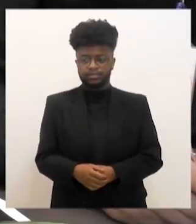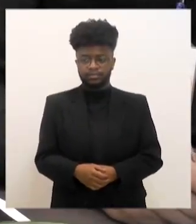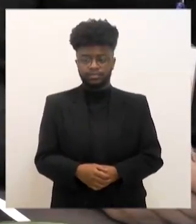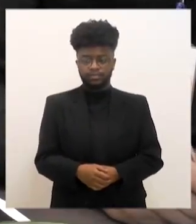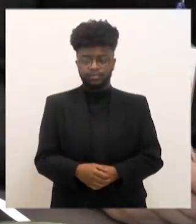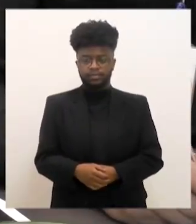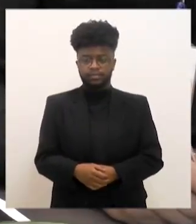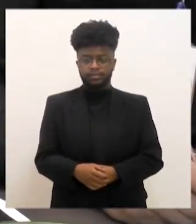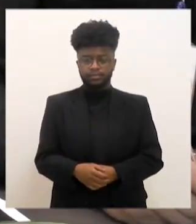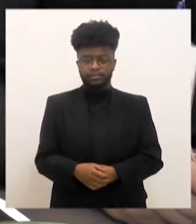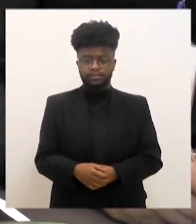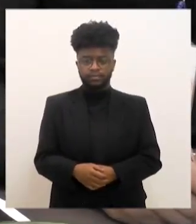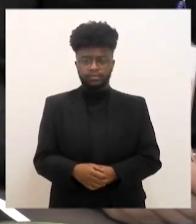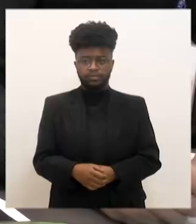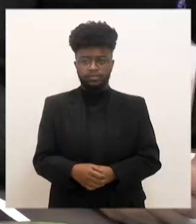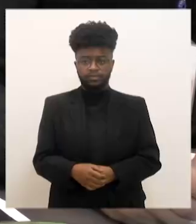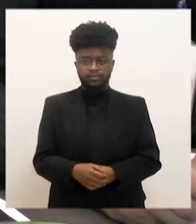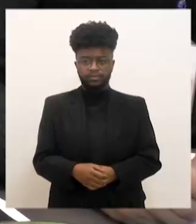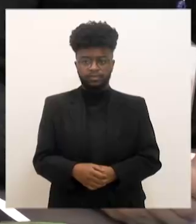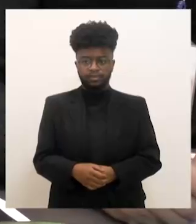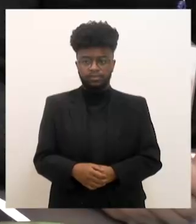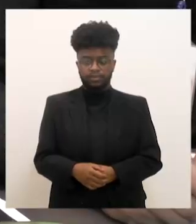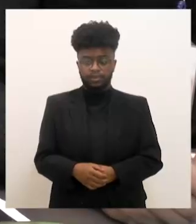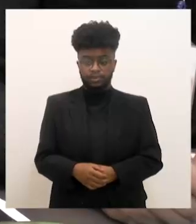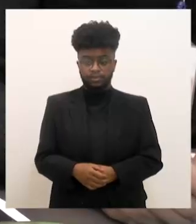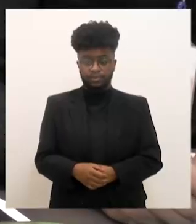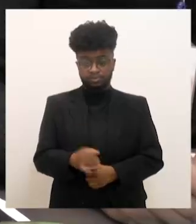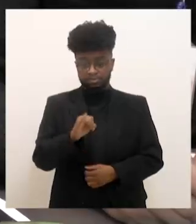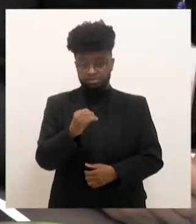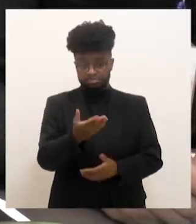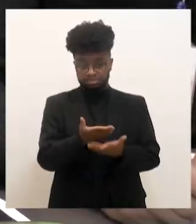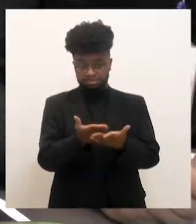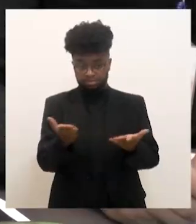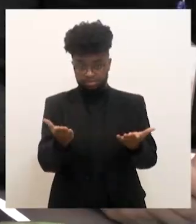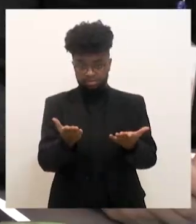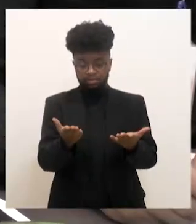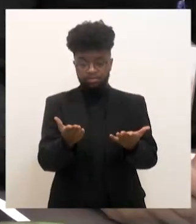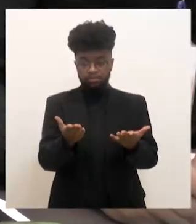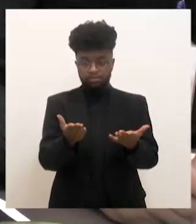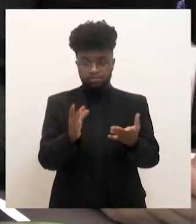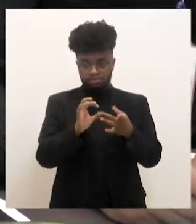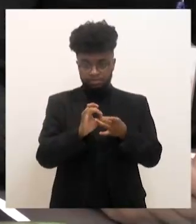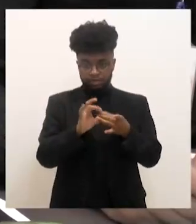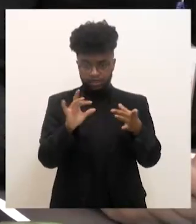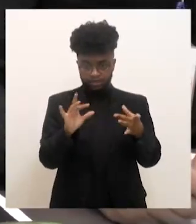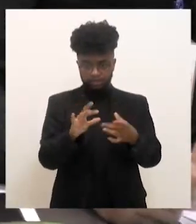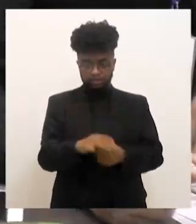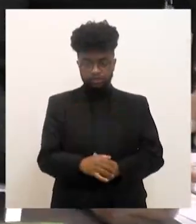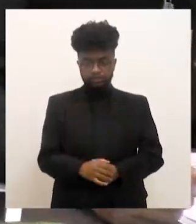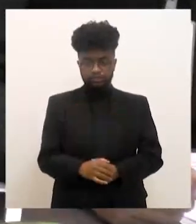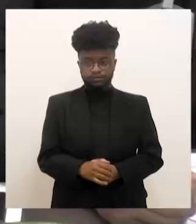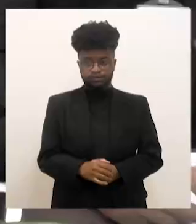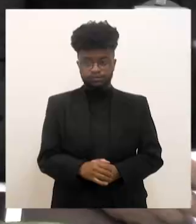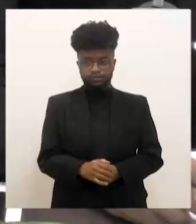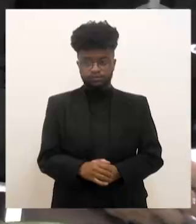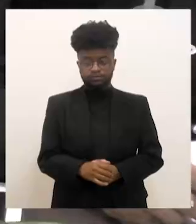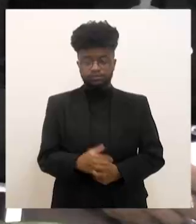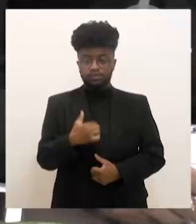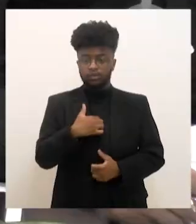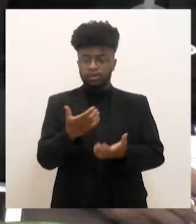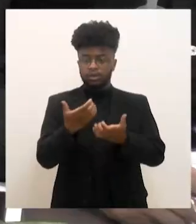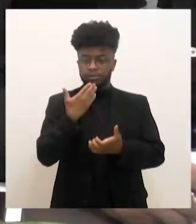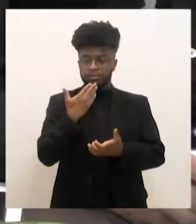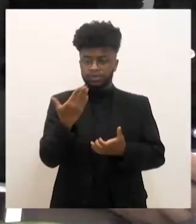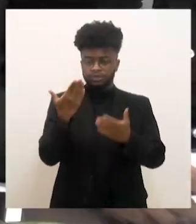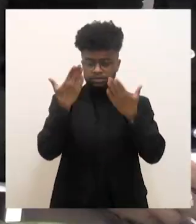Na questão é a seguinte, se Vossa Excelência e o deputado Quinoploc permitirem, eu ia pedir vista só